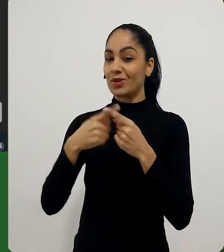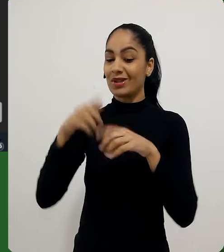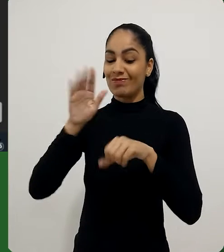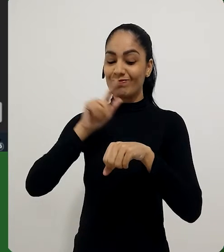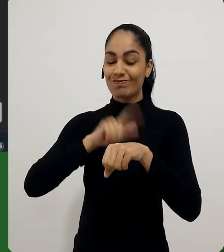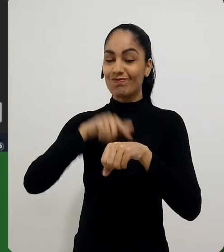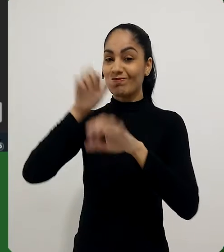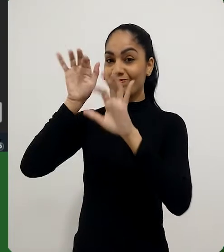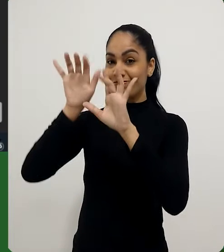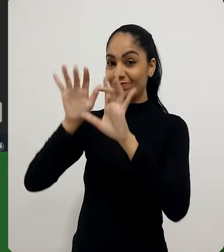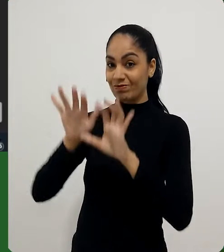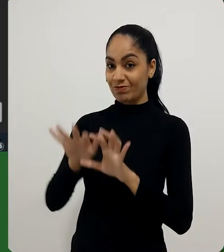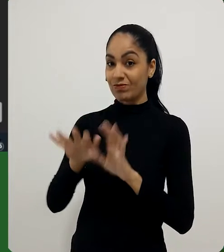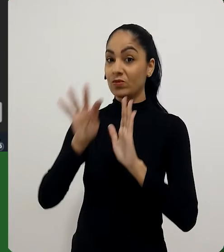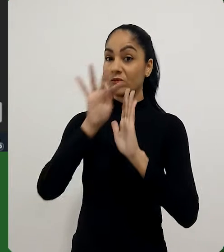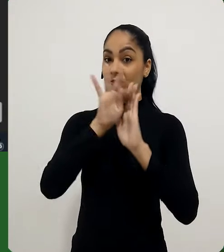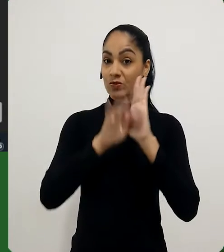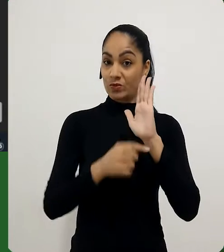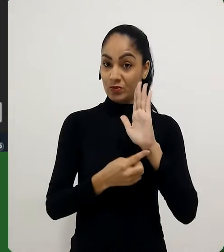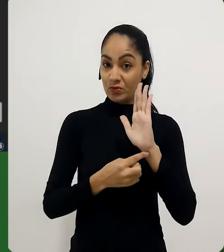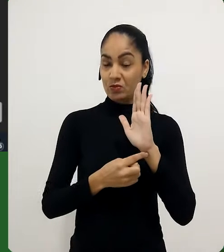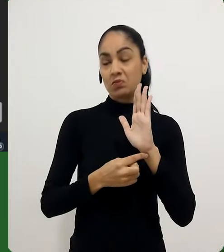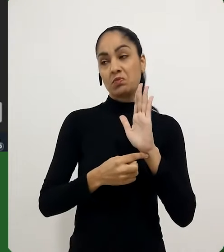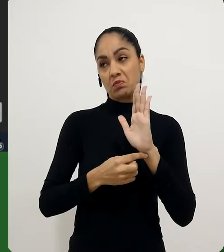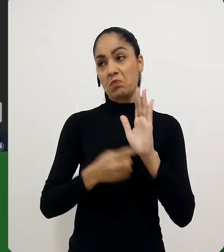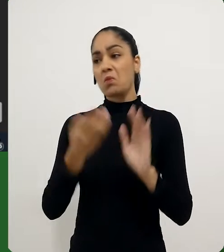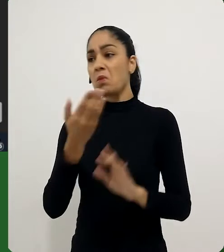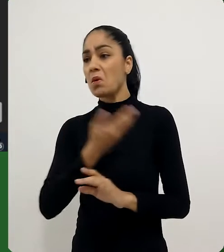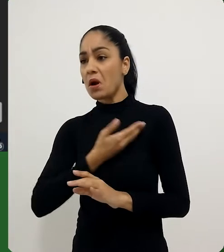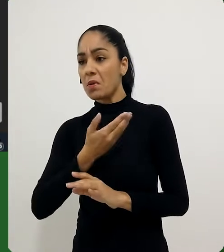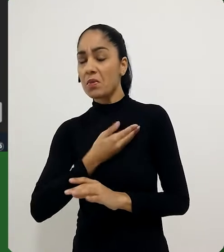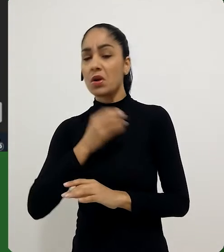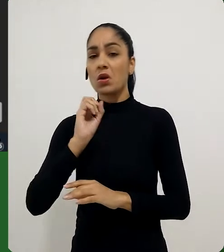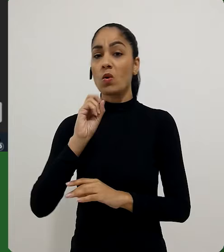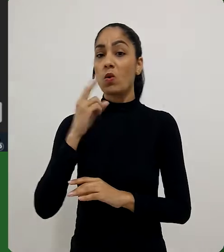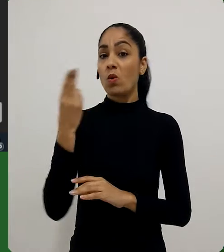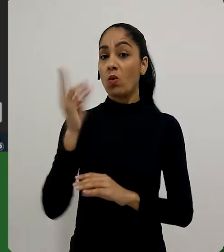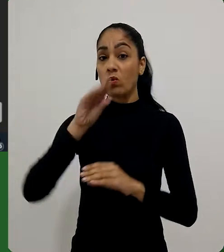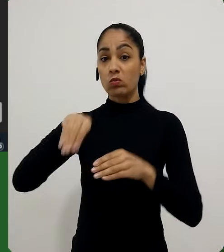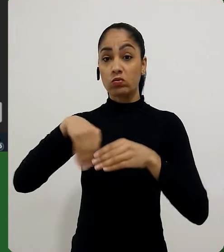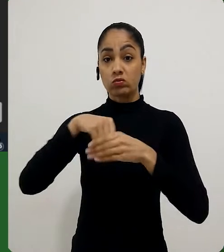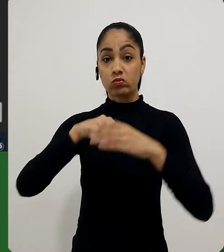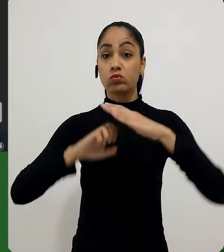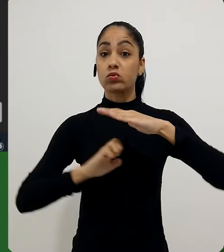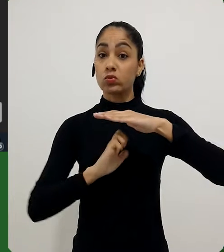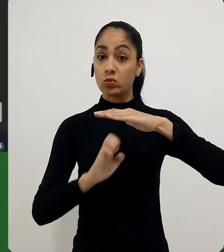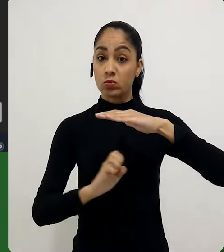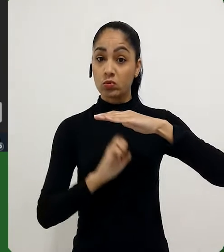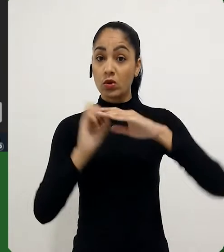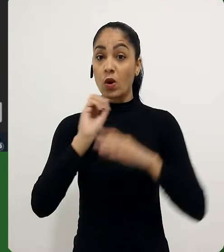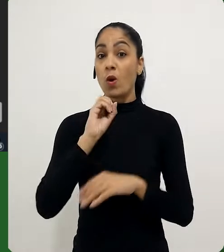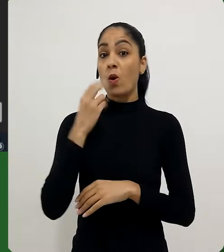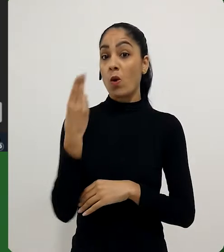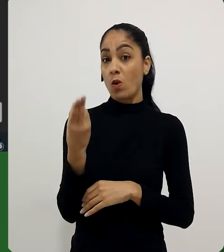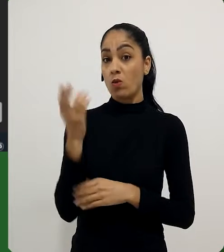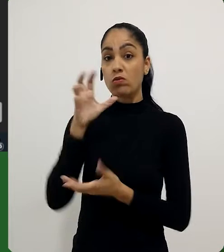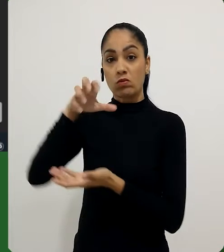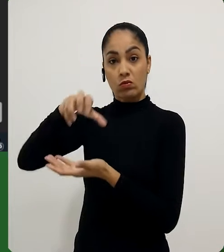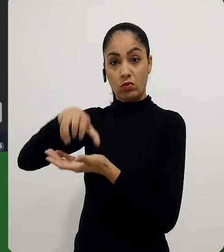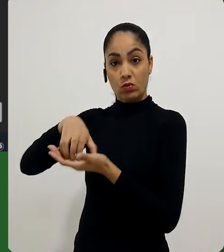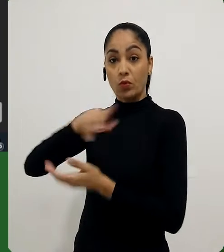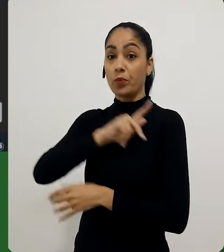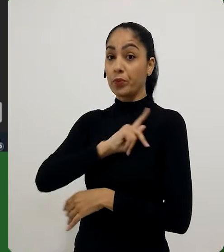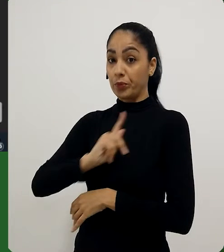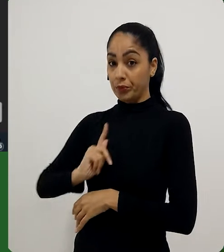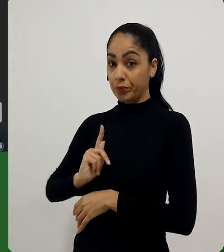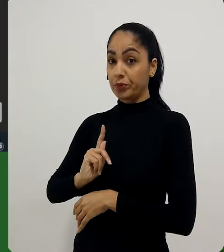que nós redigimos algum texto, seja para um amigo, seja dentro de